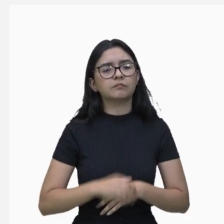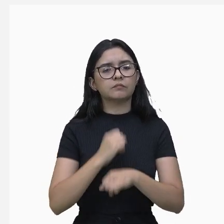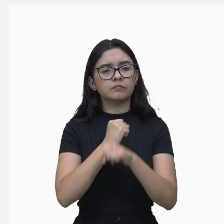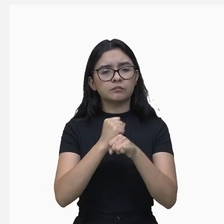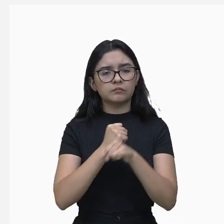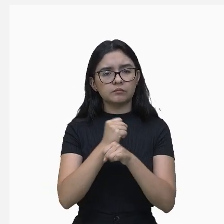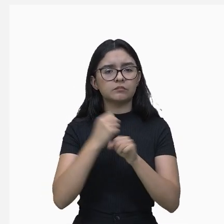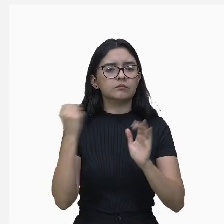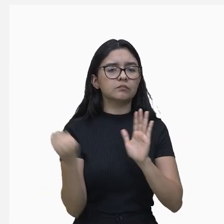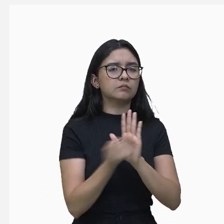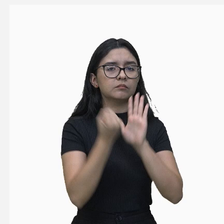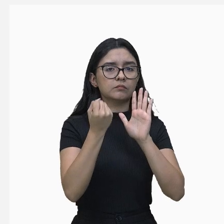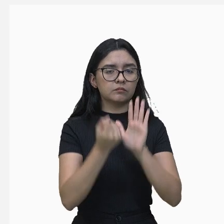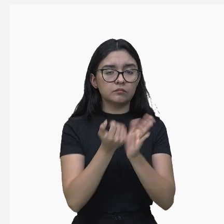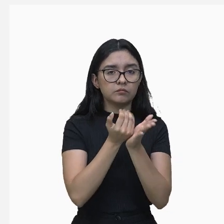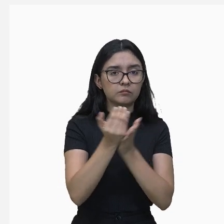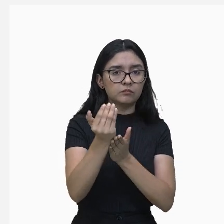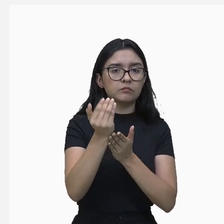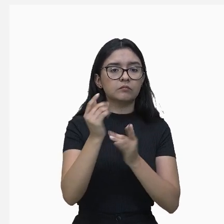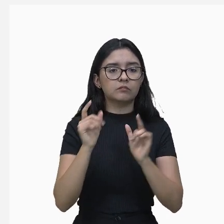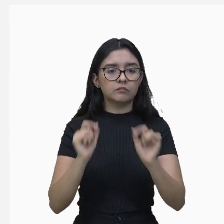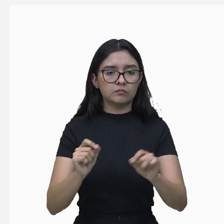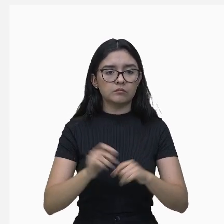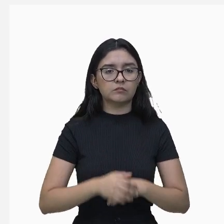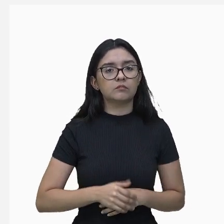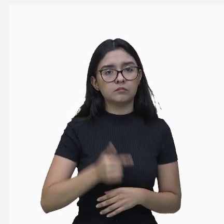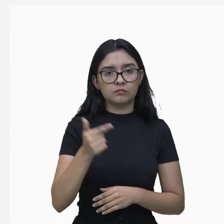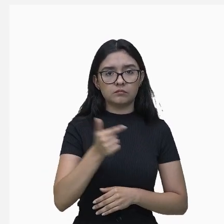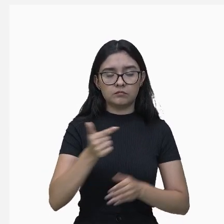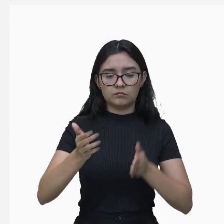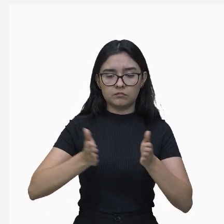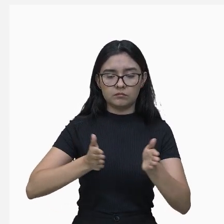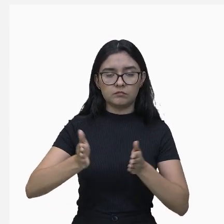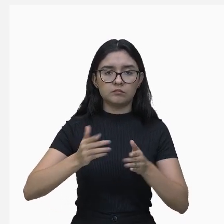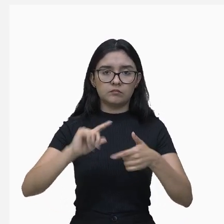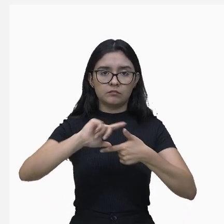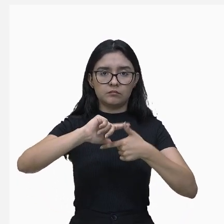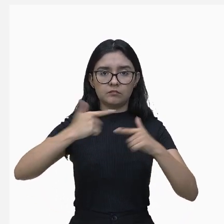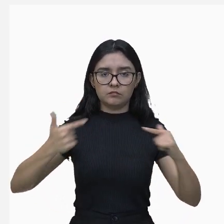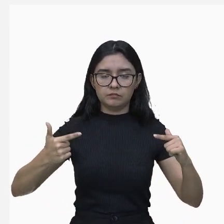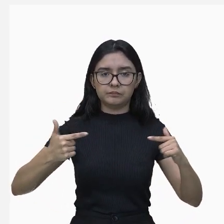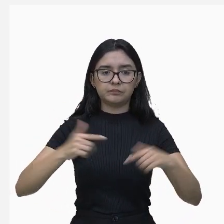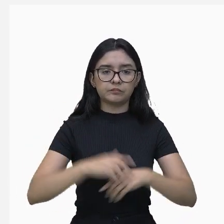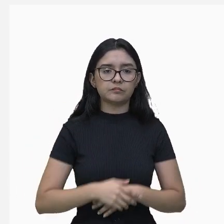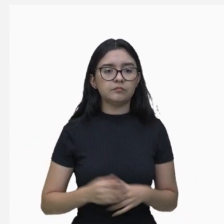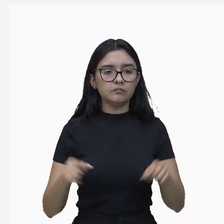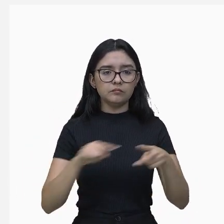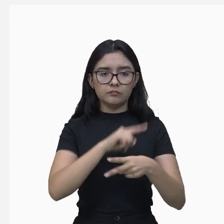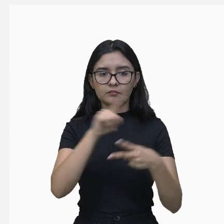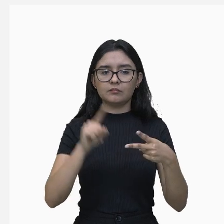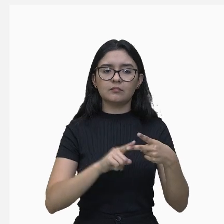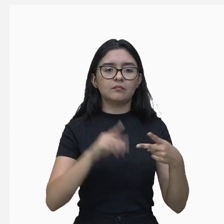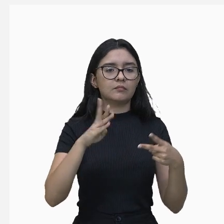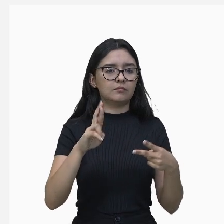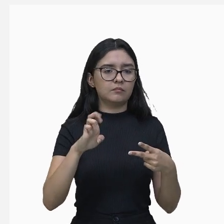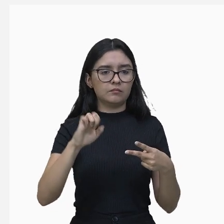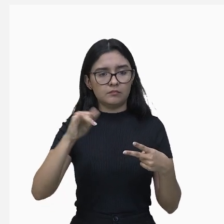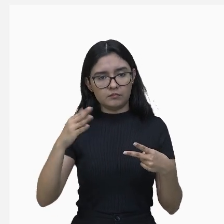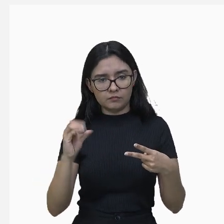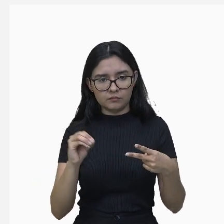didaticamente marca o início, né, da segunda geração do modernismo. Aí temos aí Brejo das